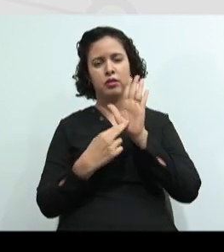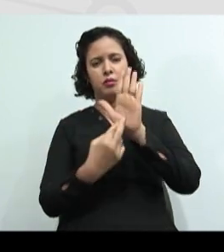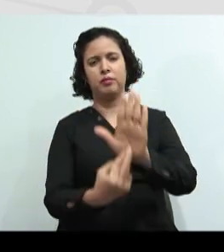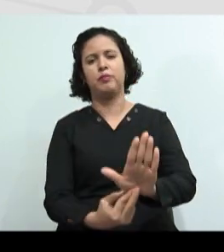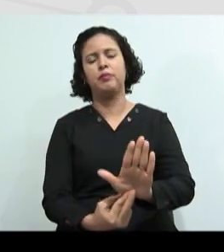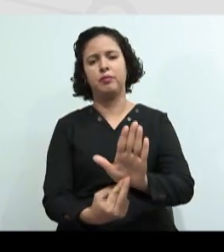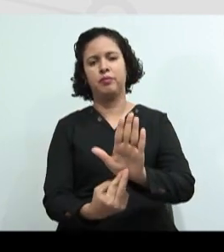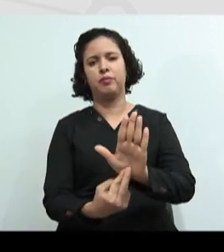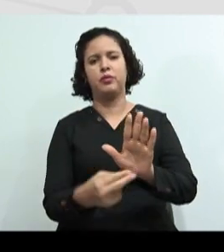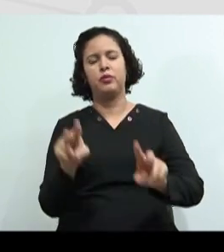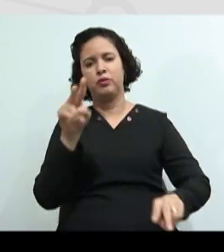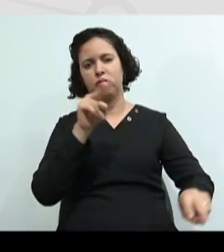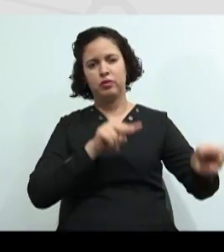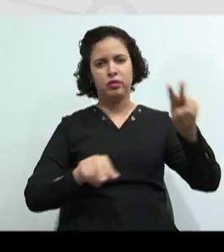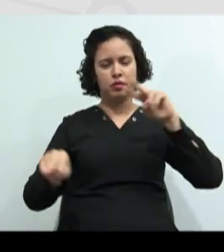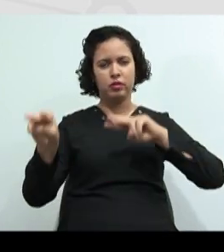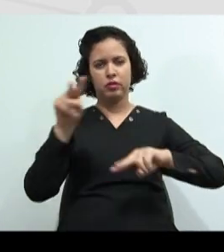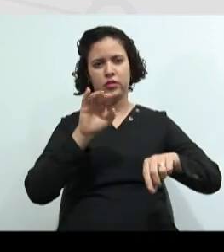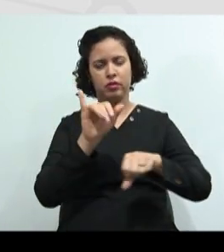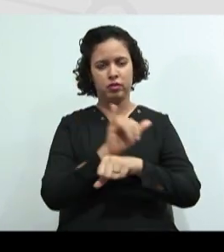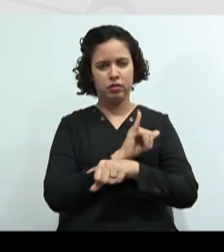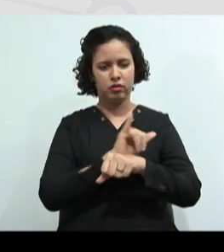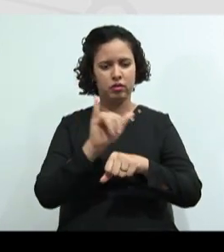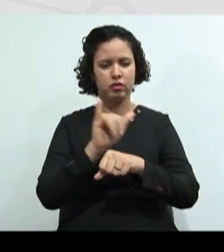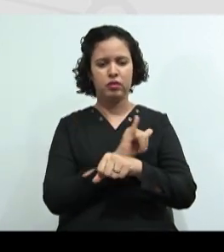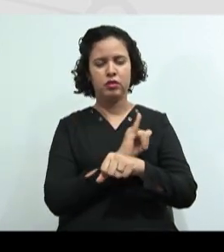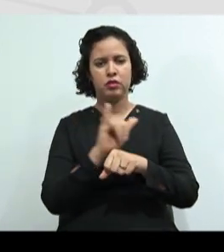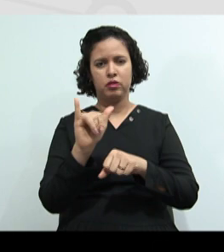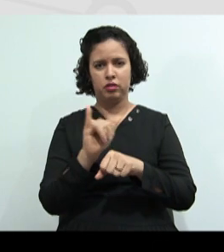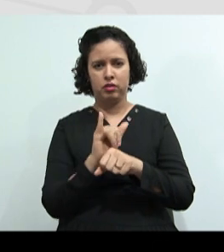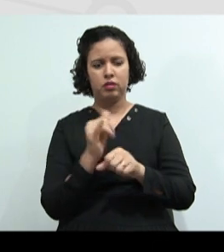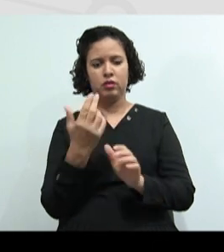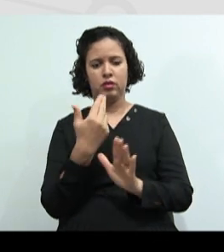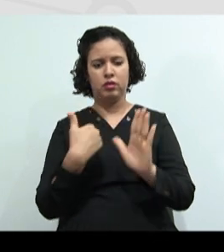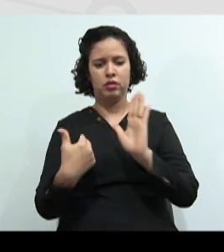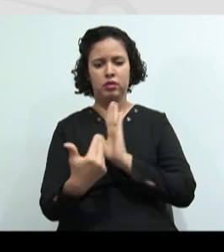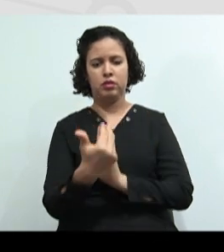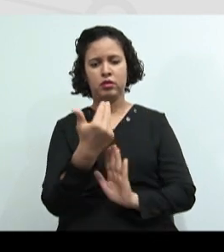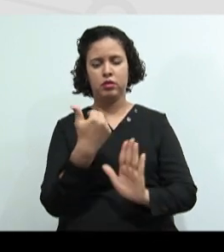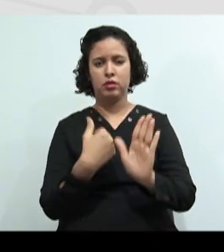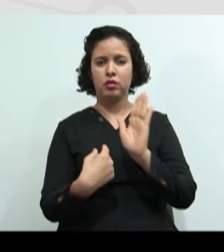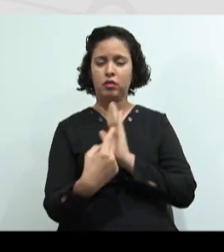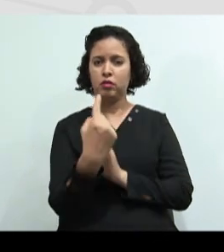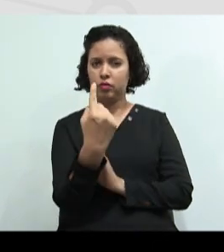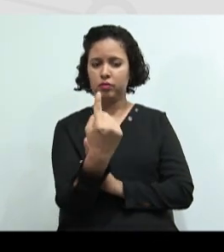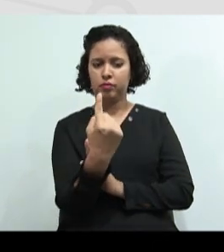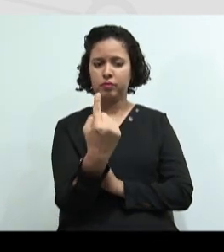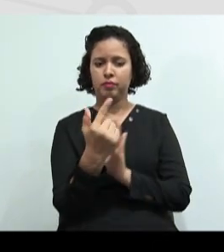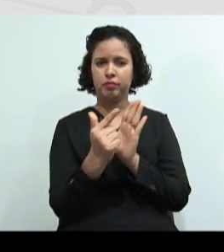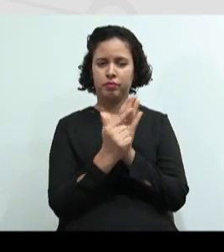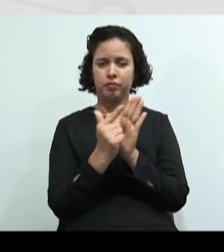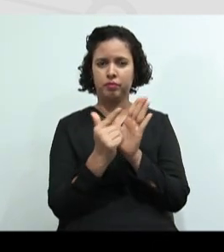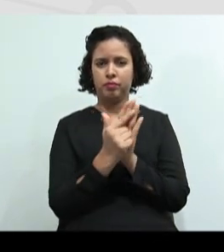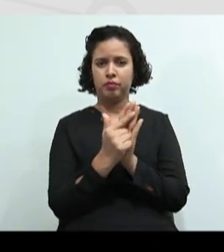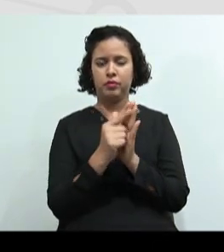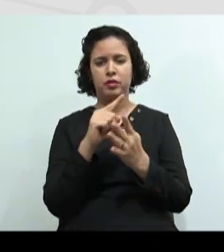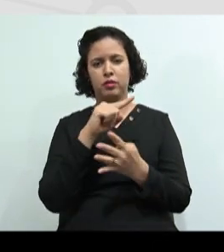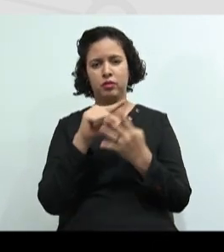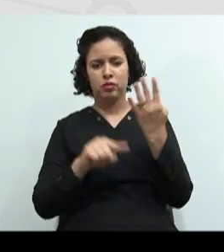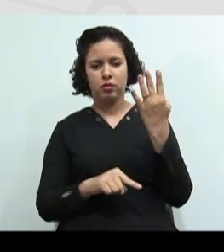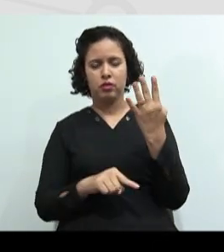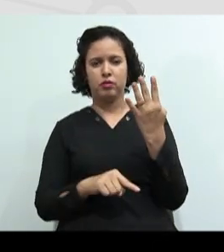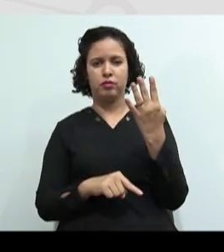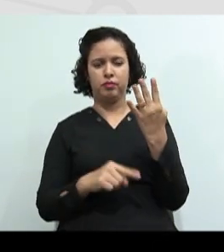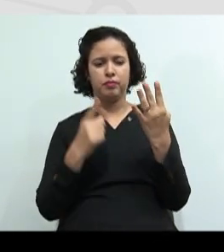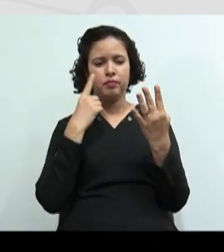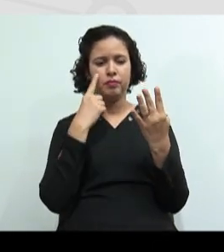representação visual da estratégia, ilustrando em uma página as 4 perspectivas que demonstram a estratégia. E aí eu estou com um exemplo